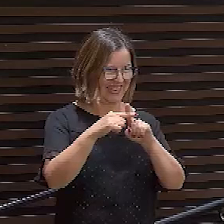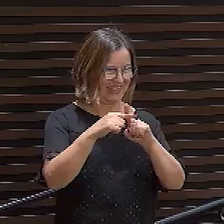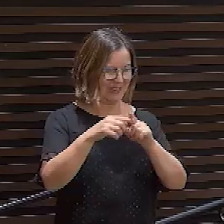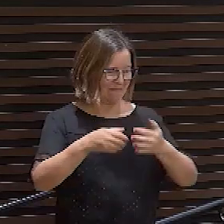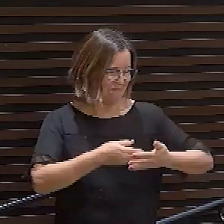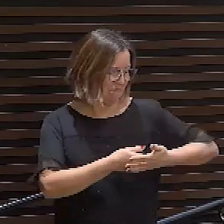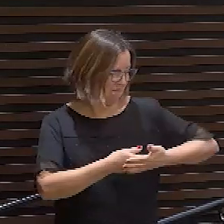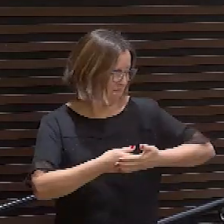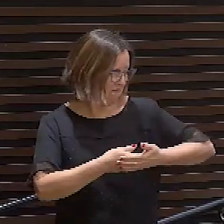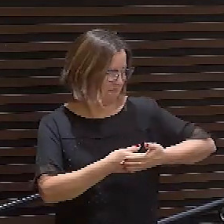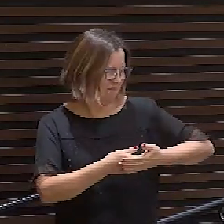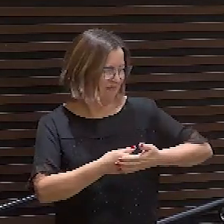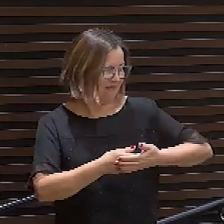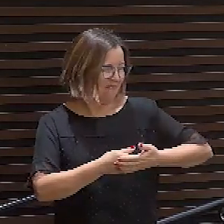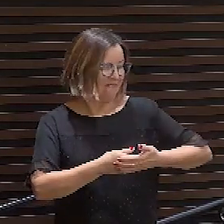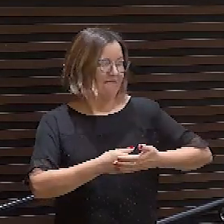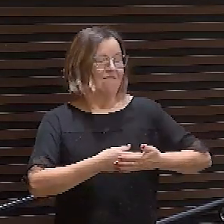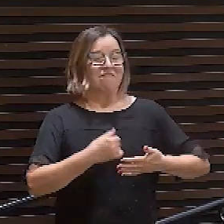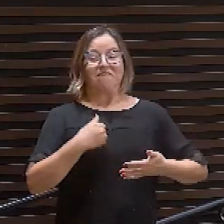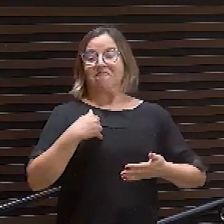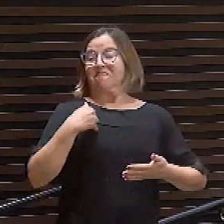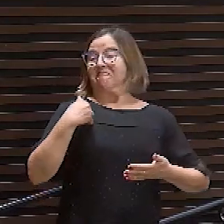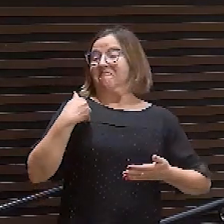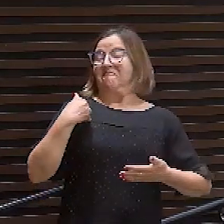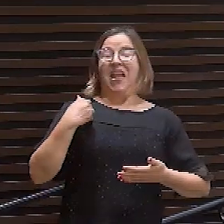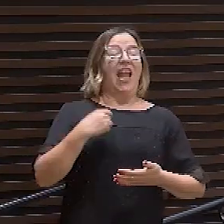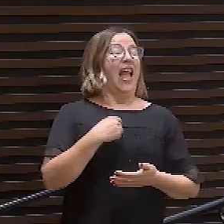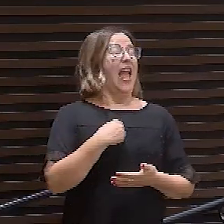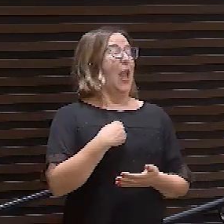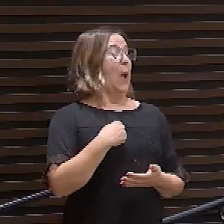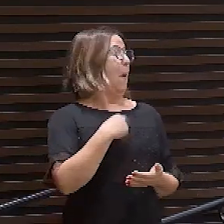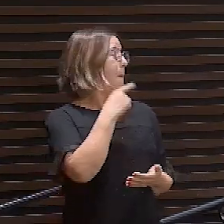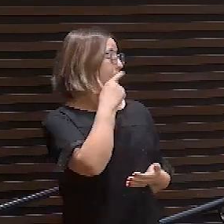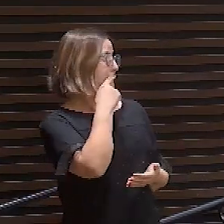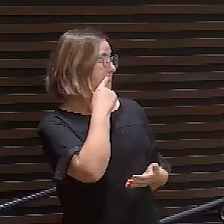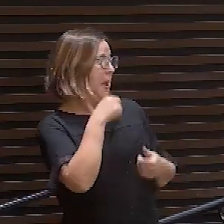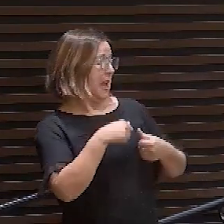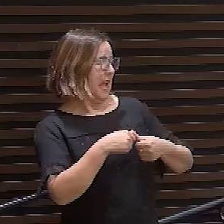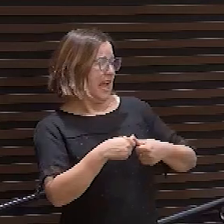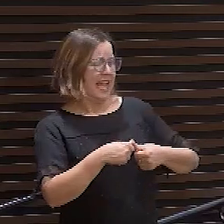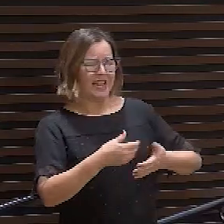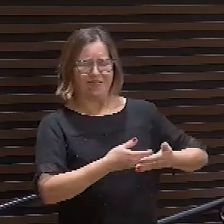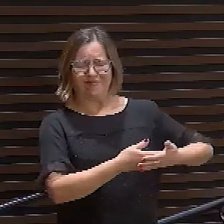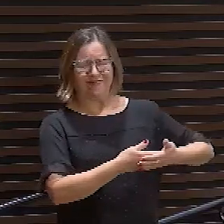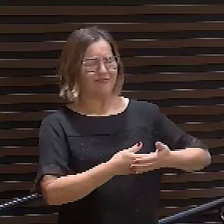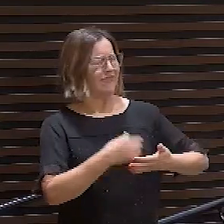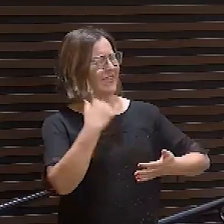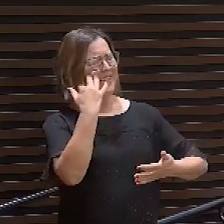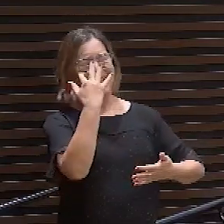braço, estufado. Eu sou pai deste ícone.